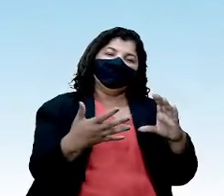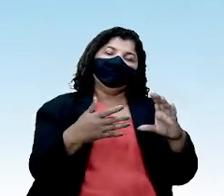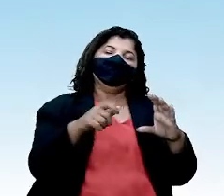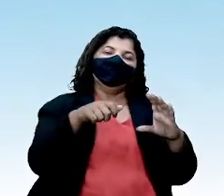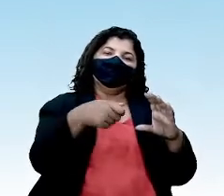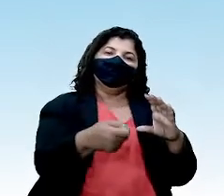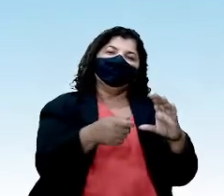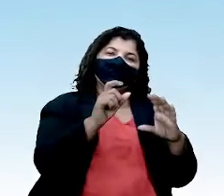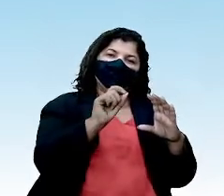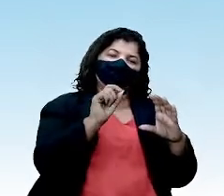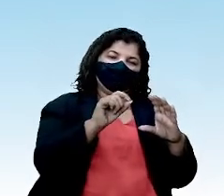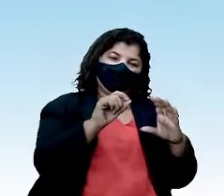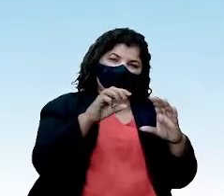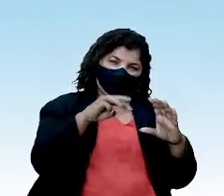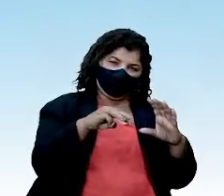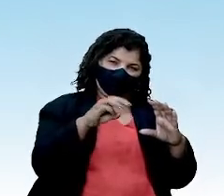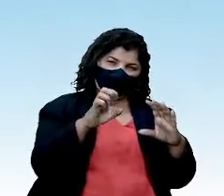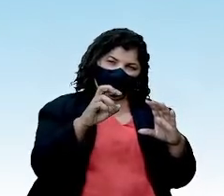citar